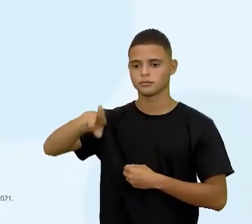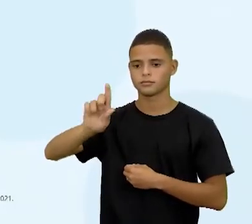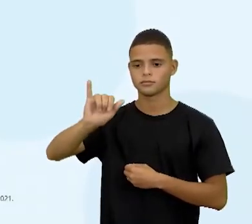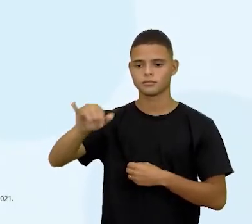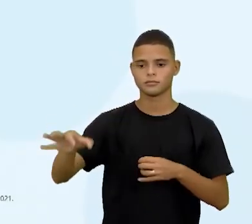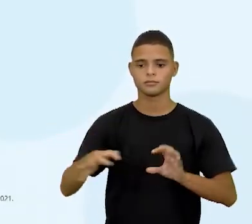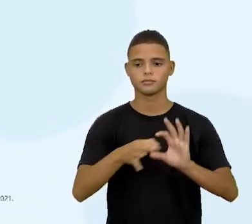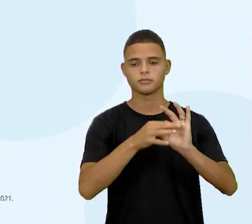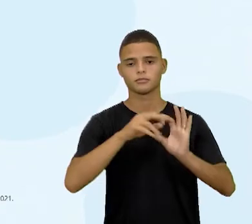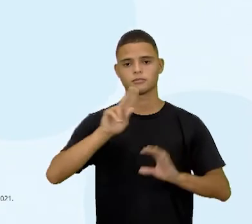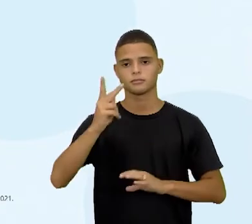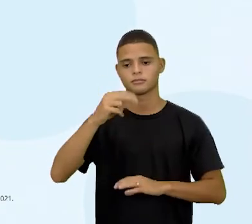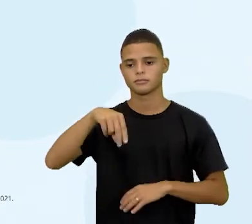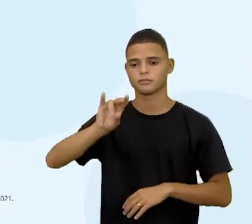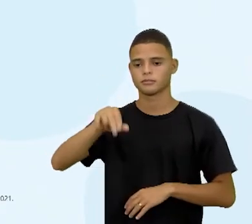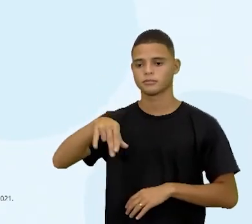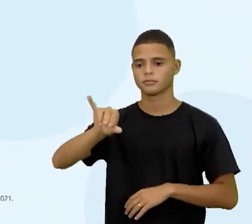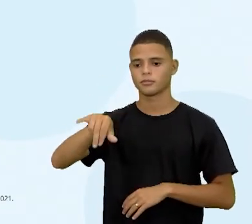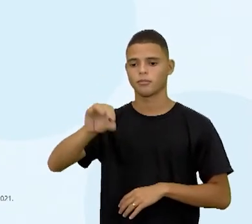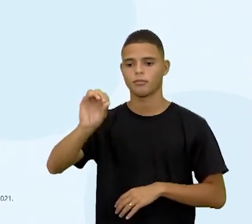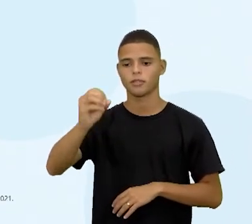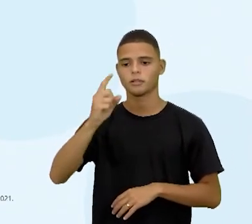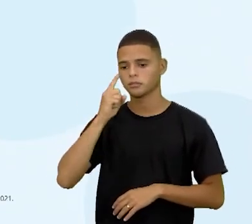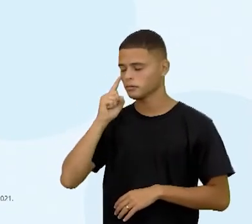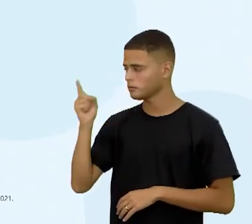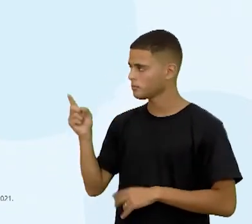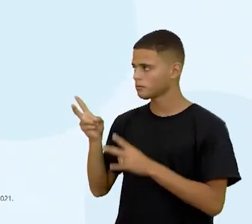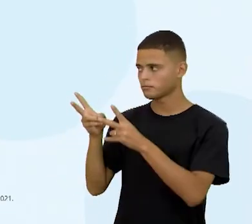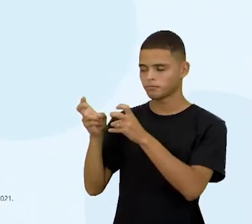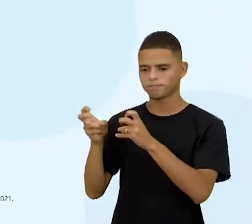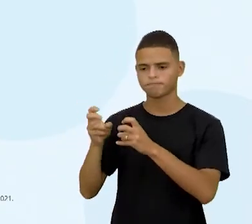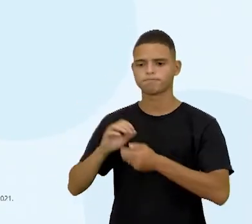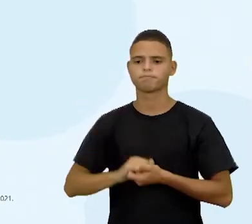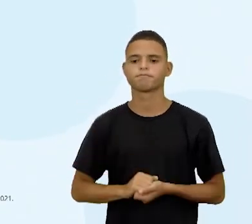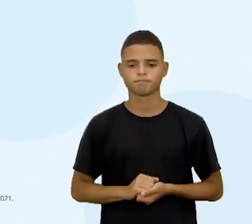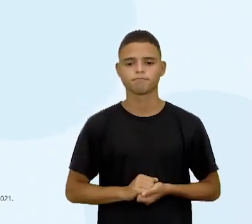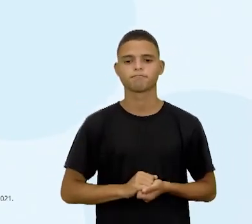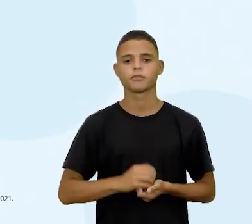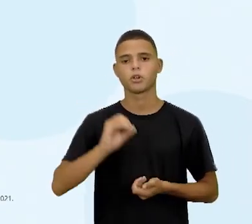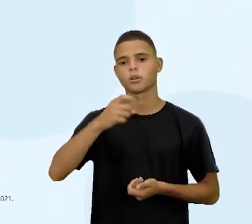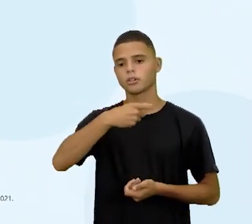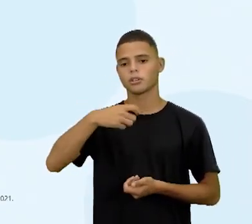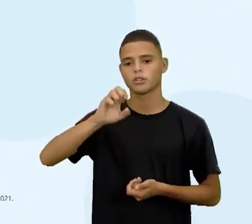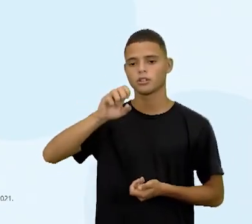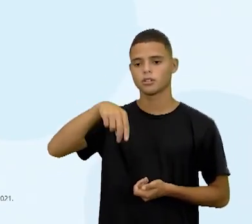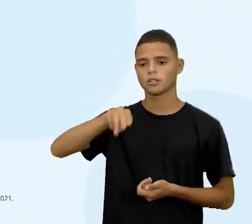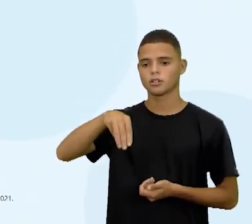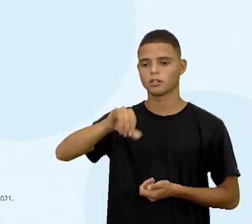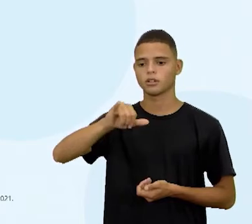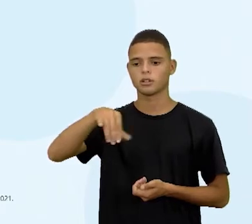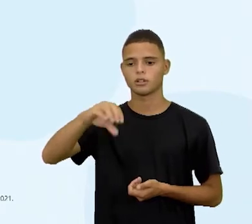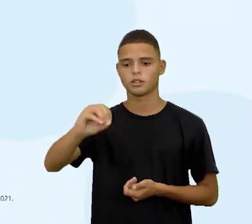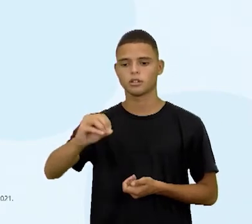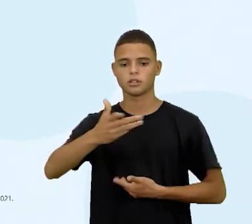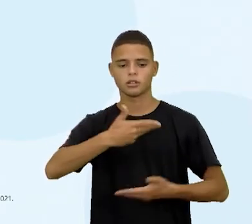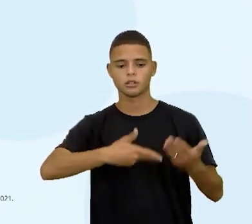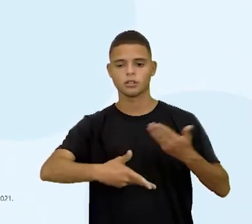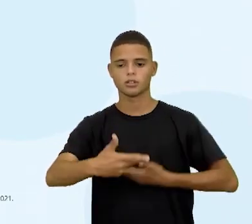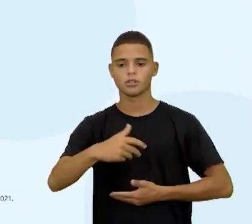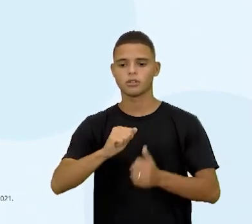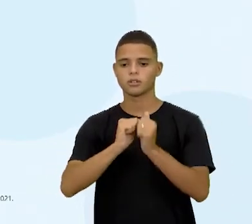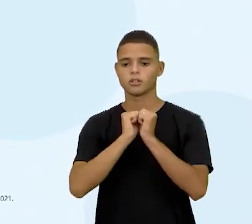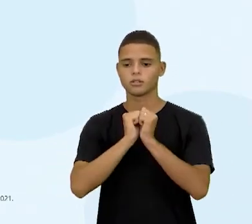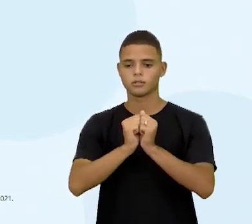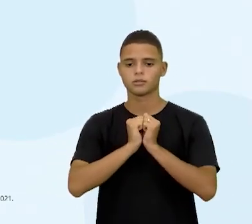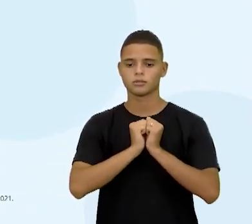se você prestar atenção, o oxigênio de uma molécula está interagindo com o hidrogênio da